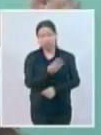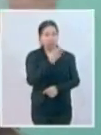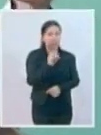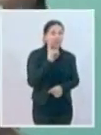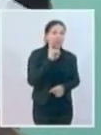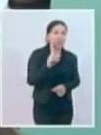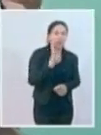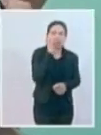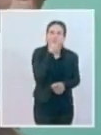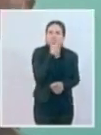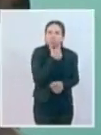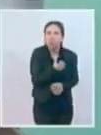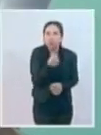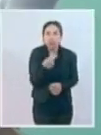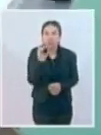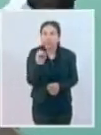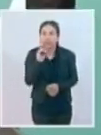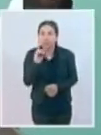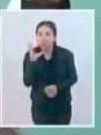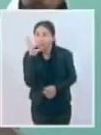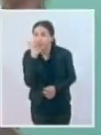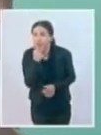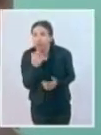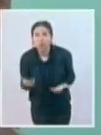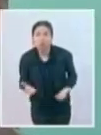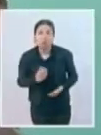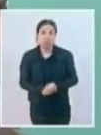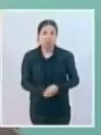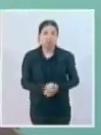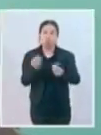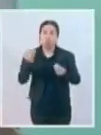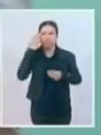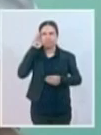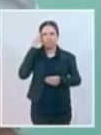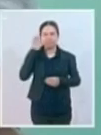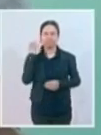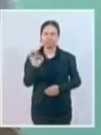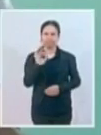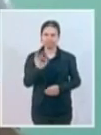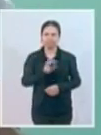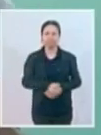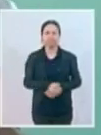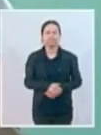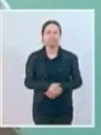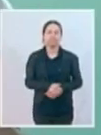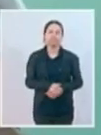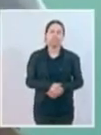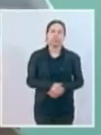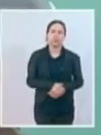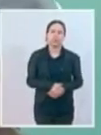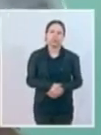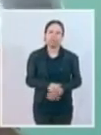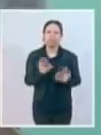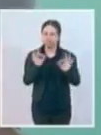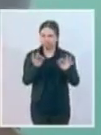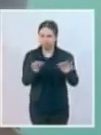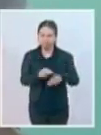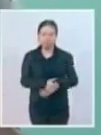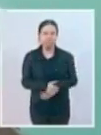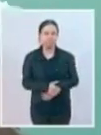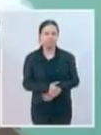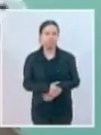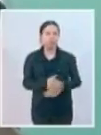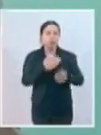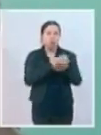demais, 60 mais ainda. Mas nós precisamos, então, entender o seguinte, olha só, o ingresso, vou falar dessa maneira, o ingresso para o